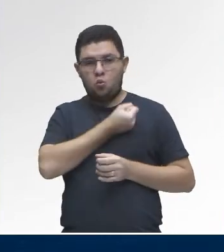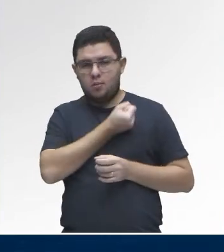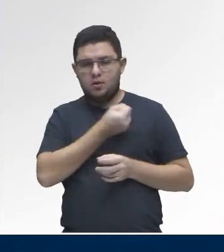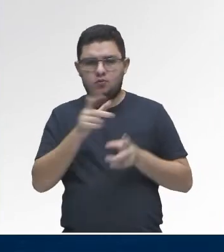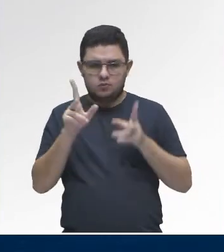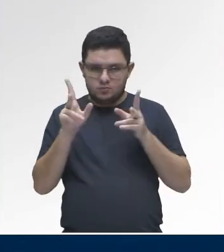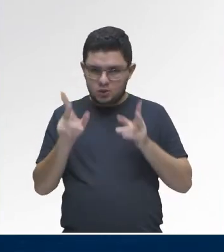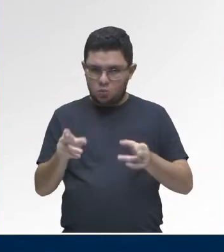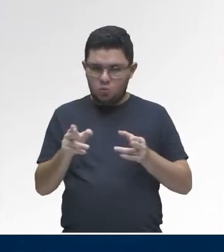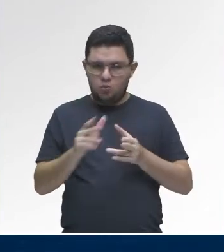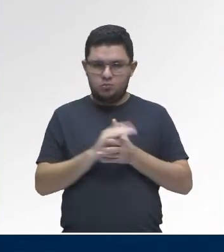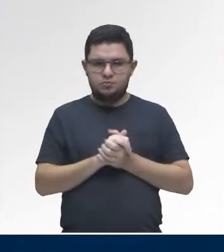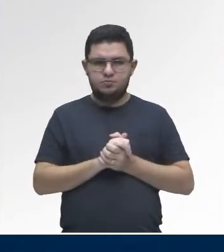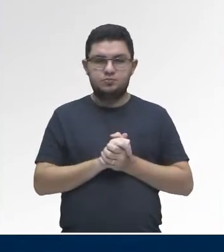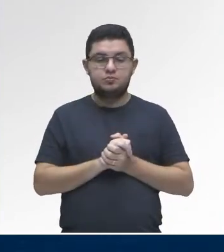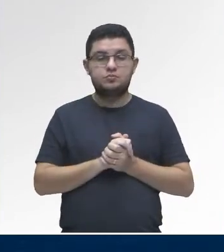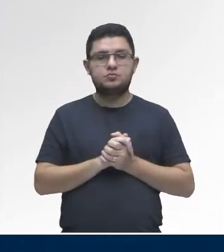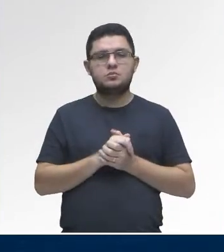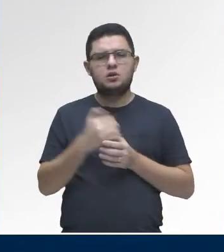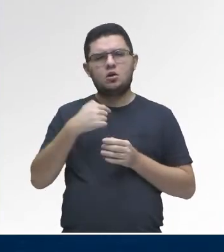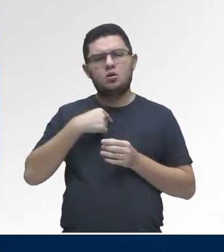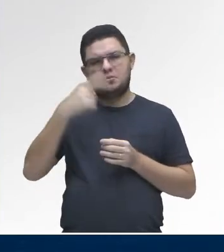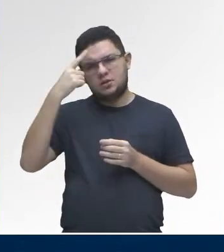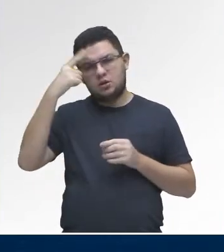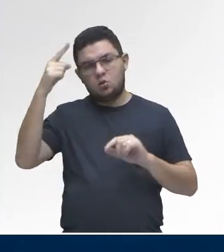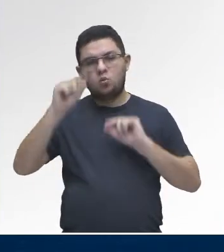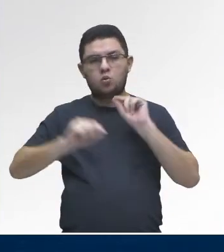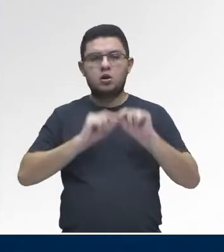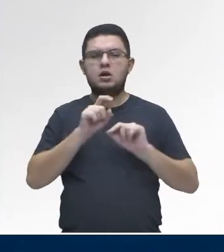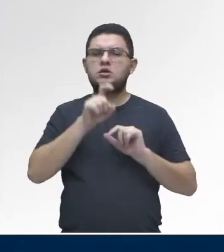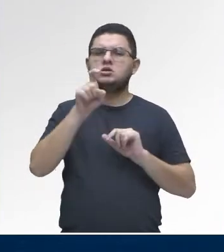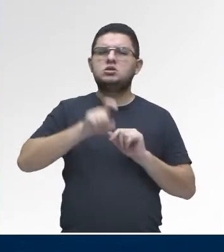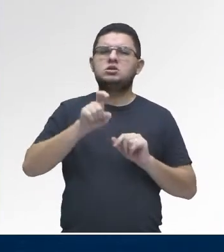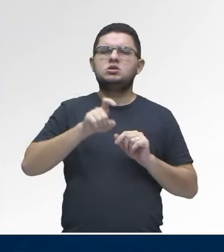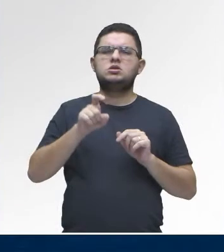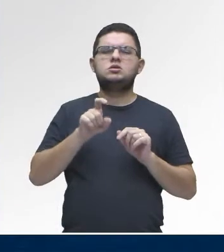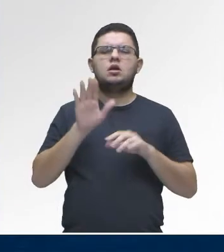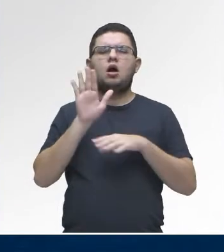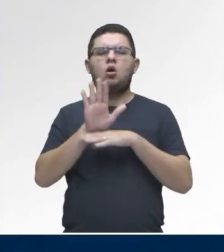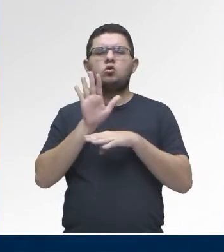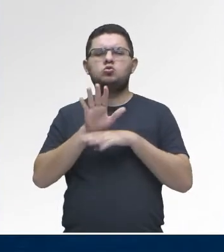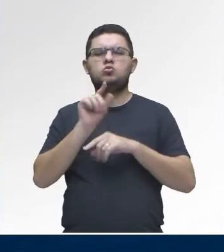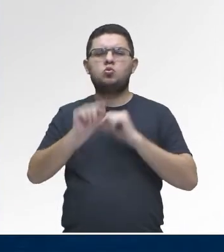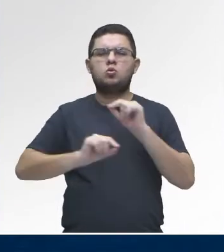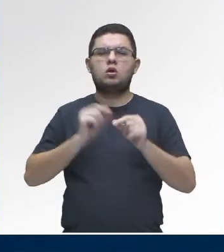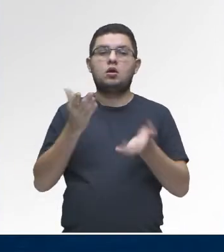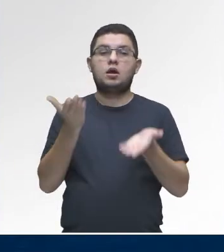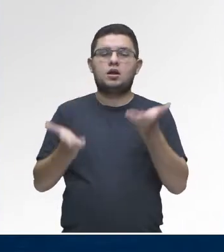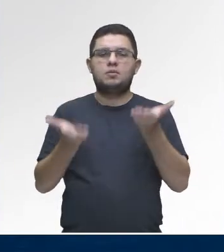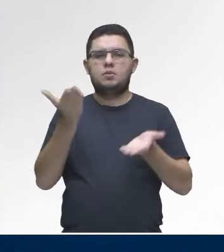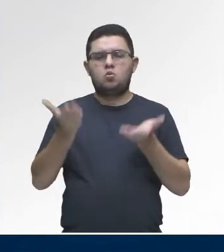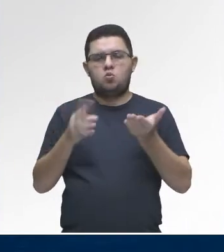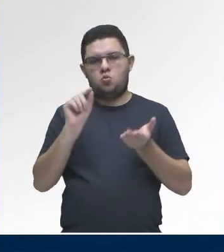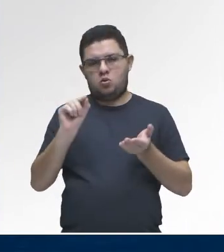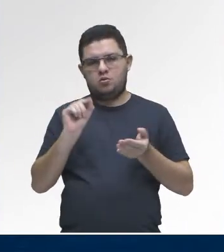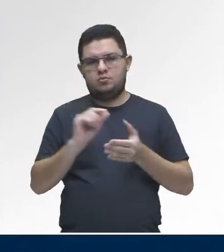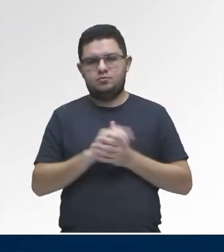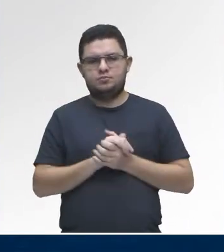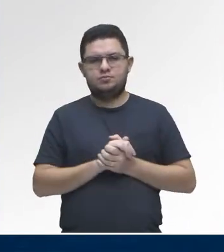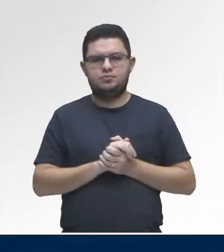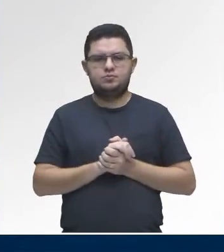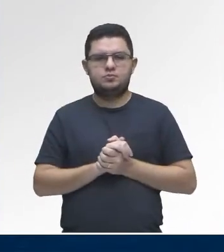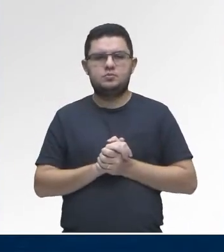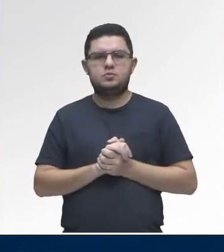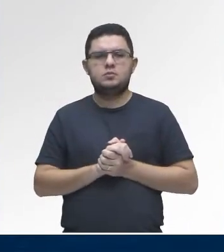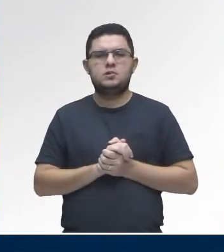eu conseguir pensar que valor de x torna a balança equilibrada, né, a gente precisa fazer aí